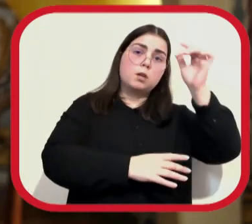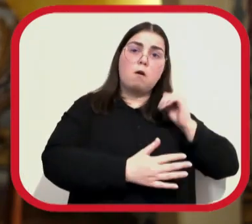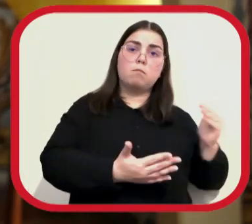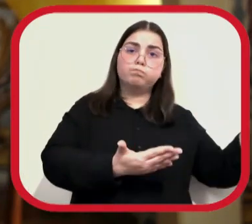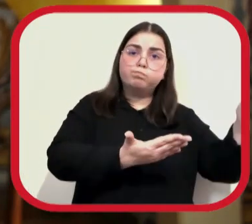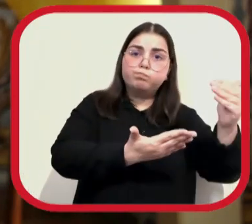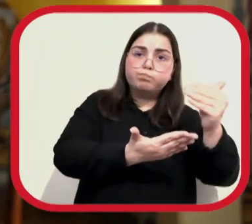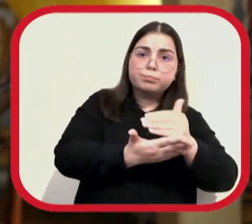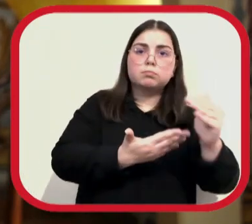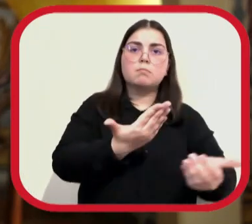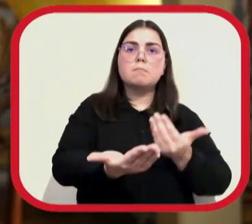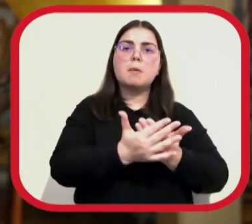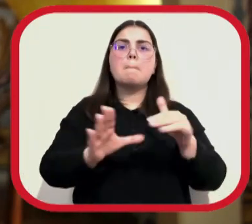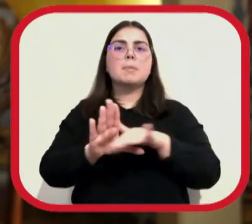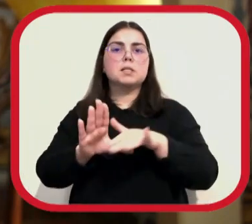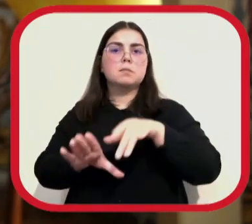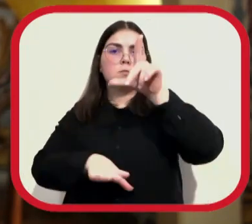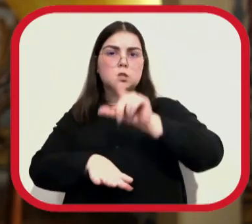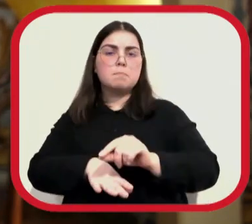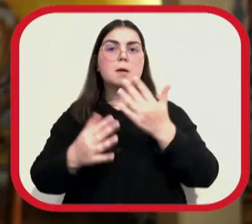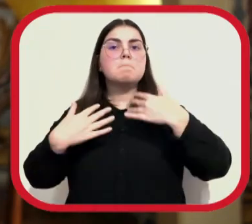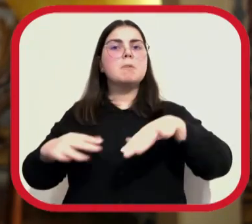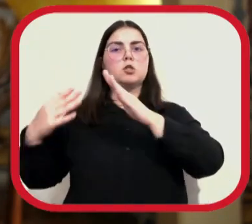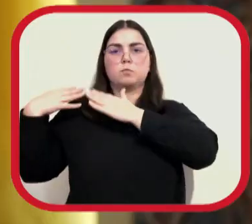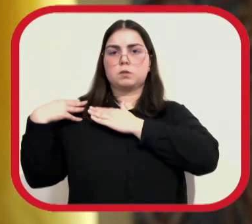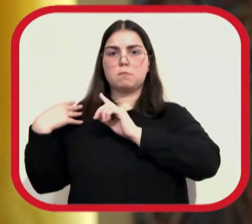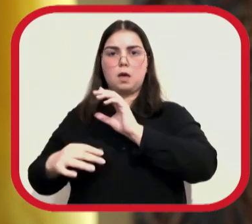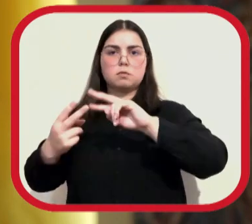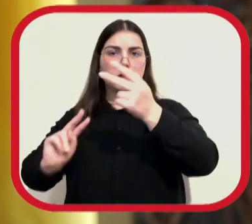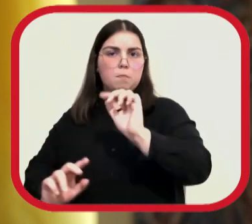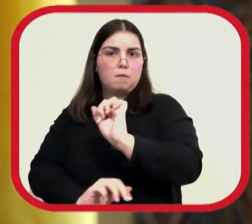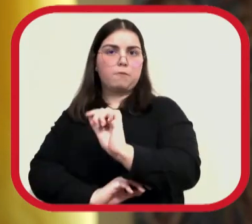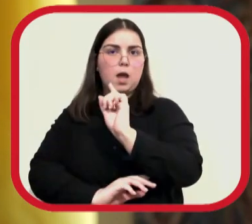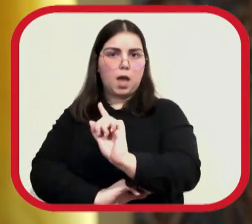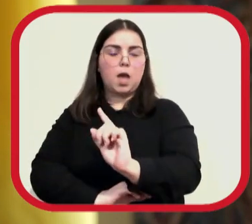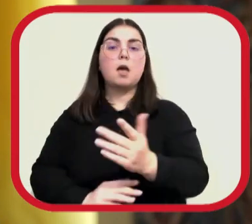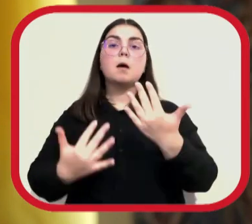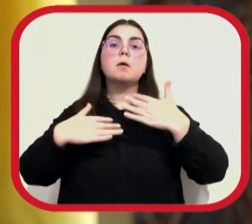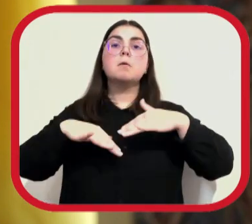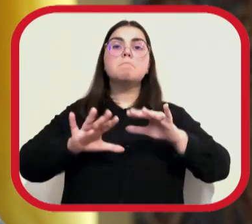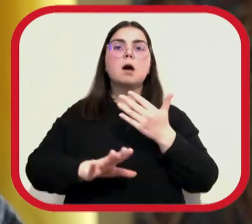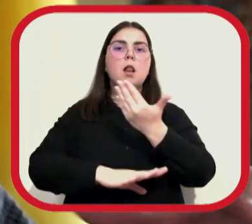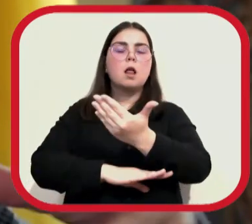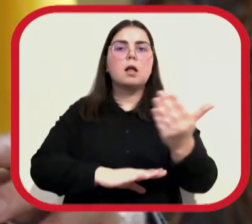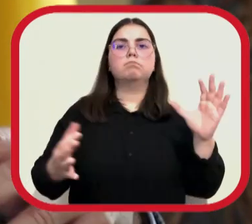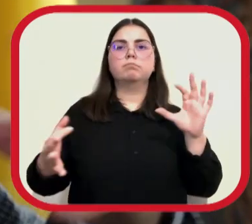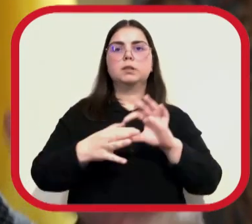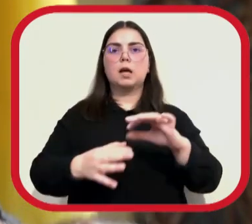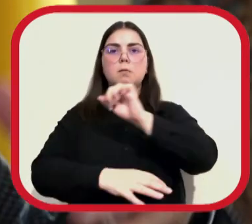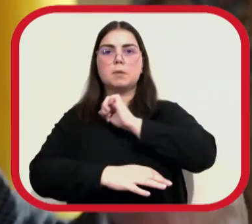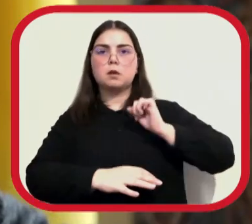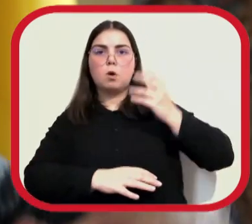também, participamos nisso, mas é uma atribuição mesmo da Câmara. Agora, de facto, temos aqui muitas limitações do património